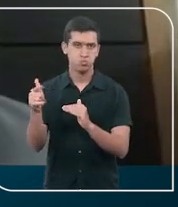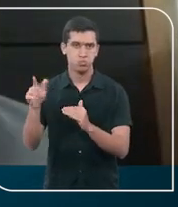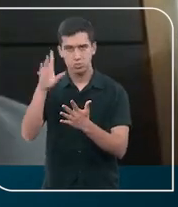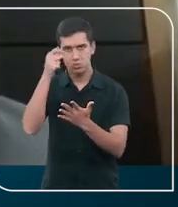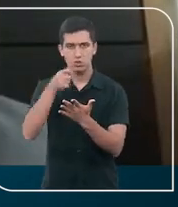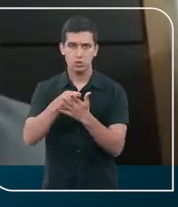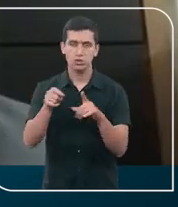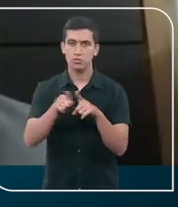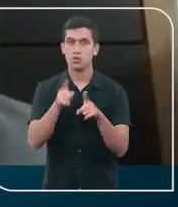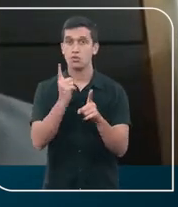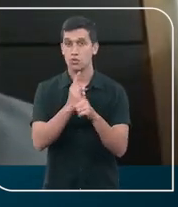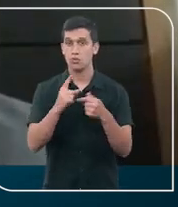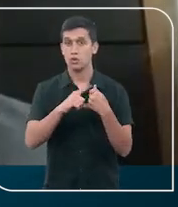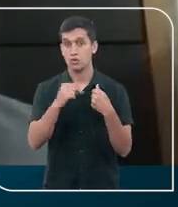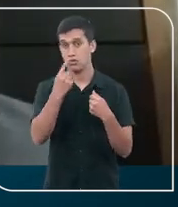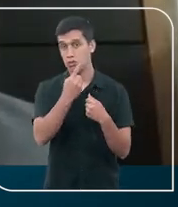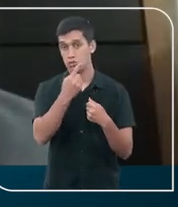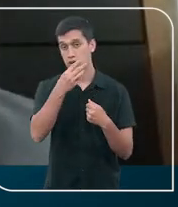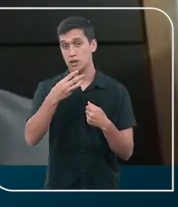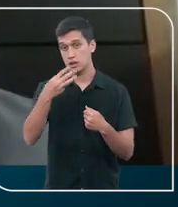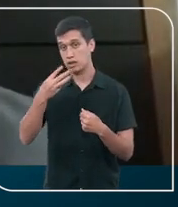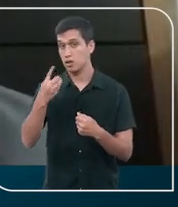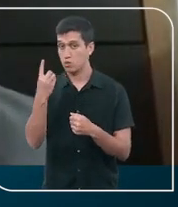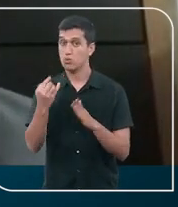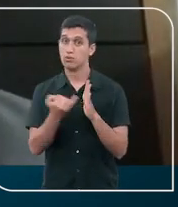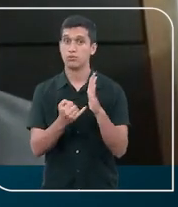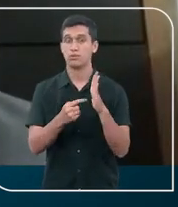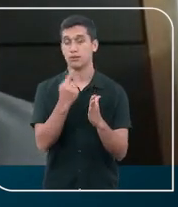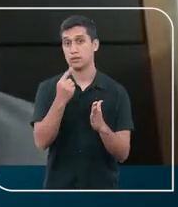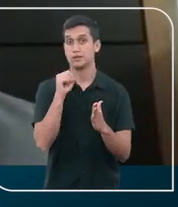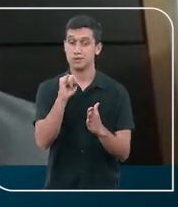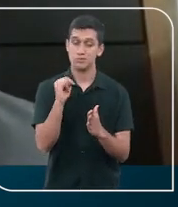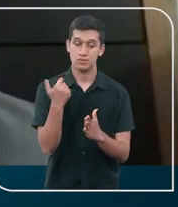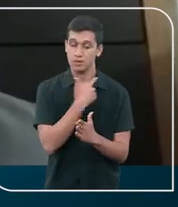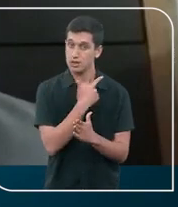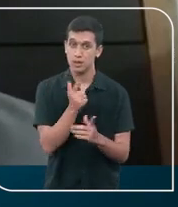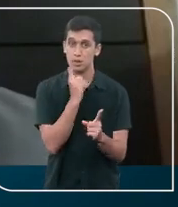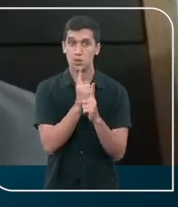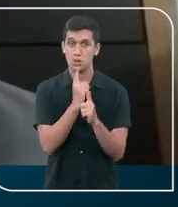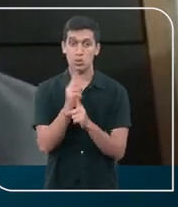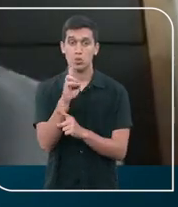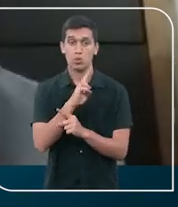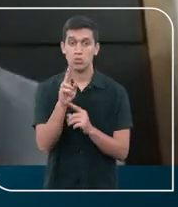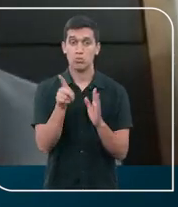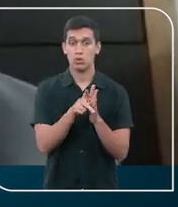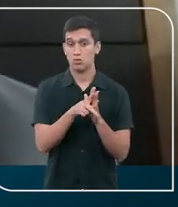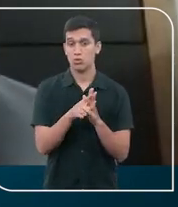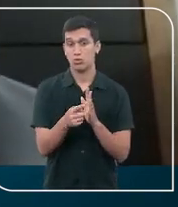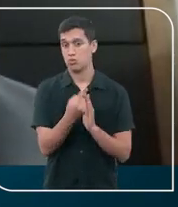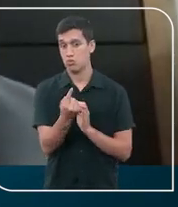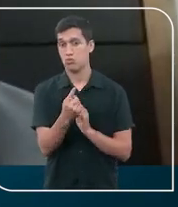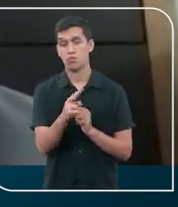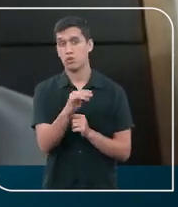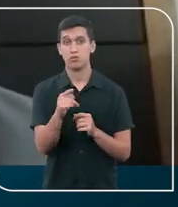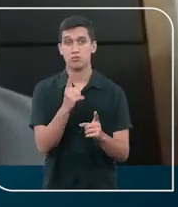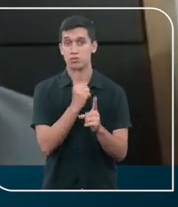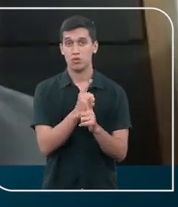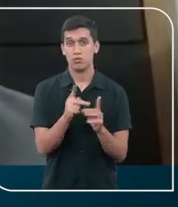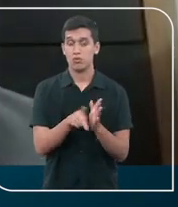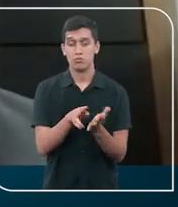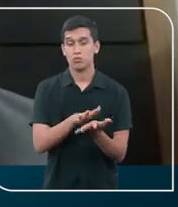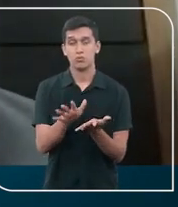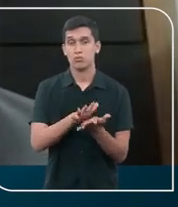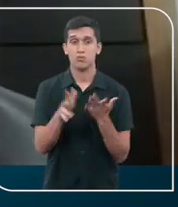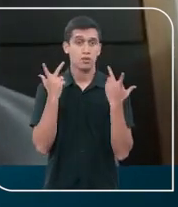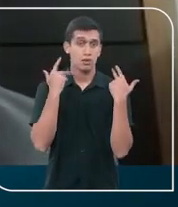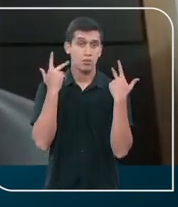artigo 1331, inciso 1º. Se você não tem como mensurar a utilização individualizada, aquilo acaba virando despesa comum, né? Então, o